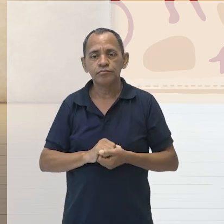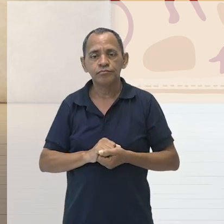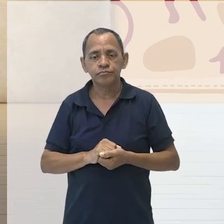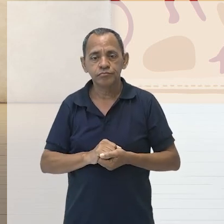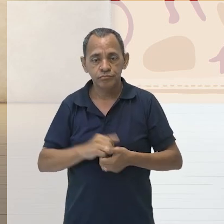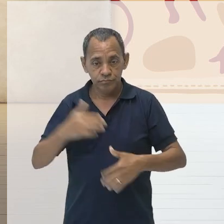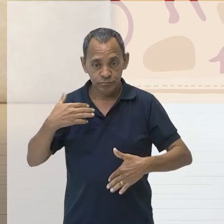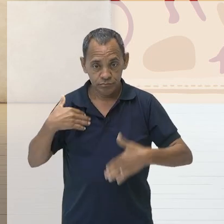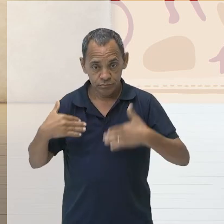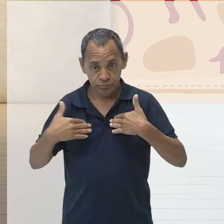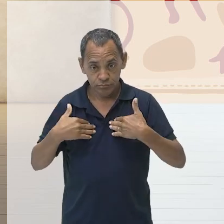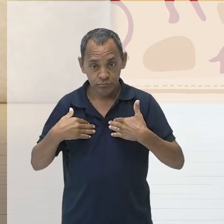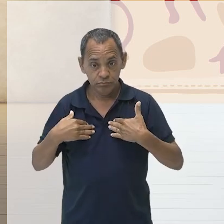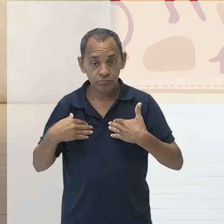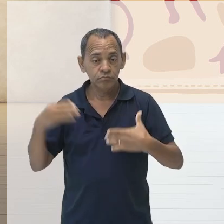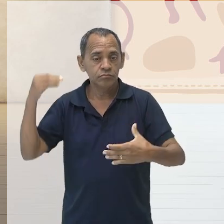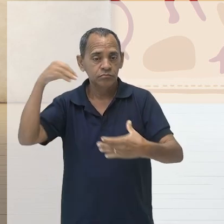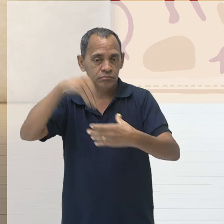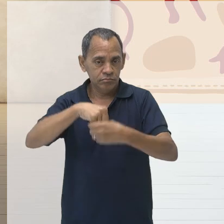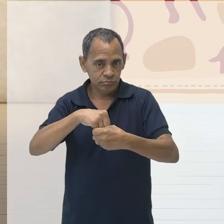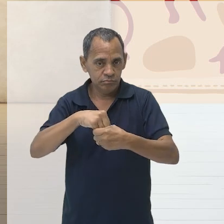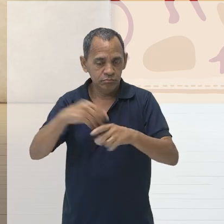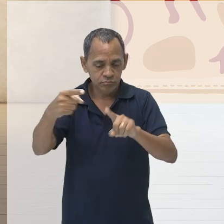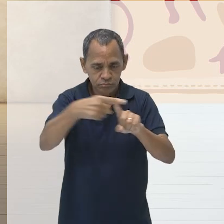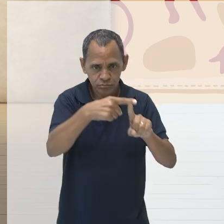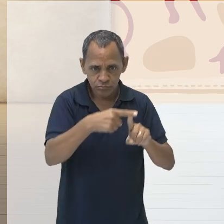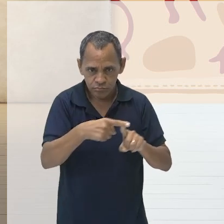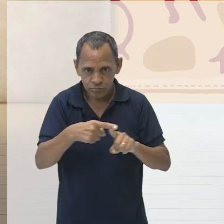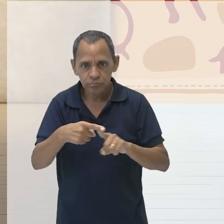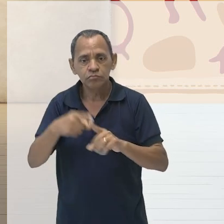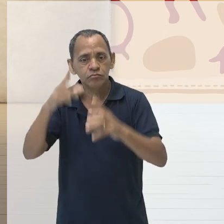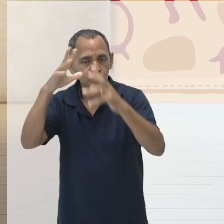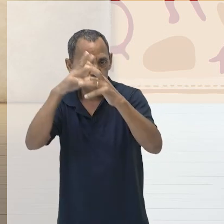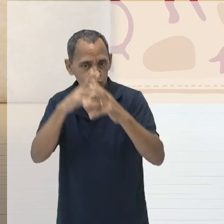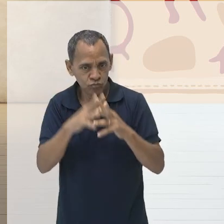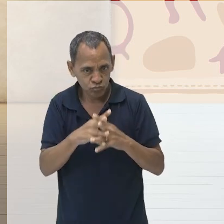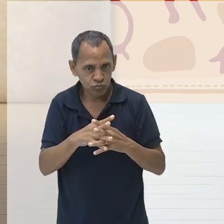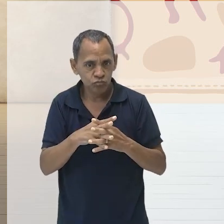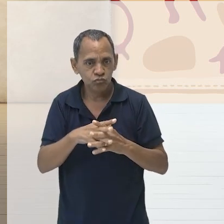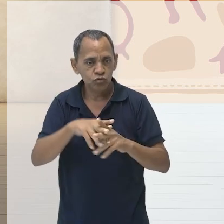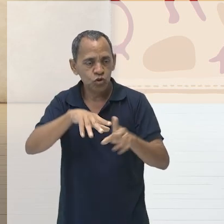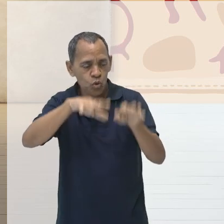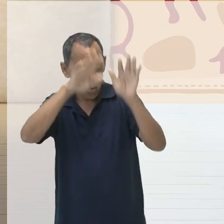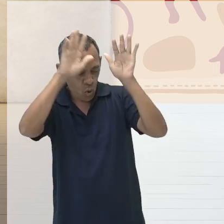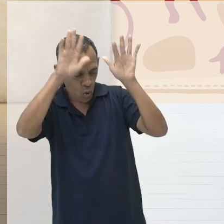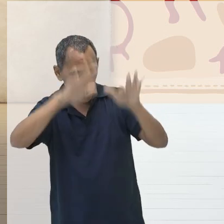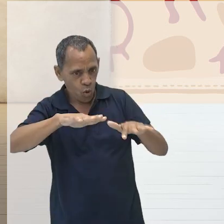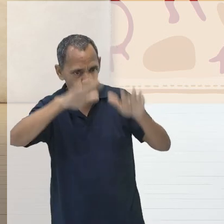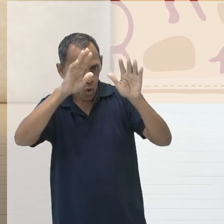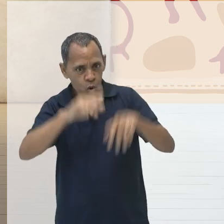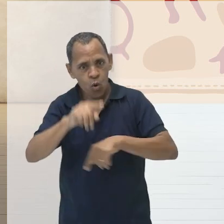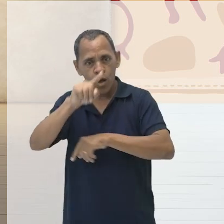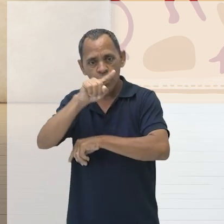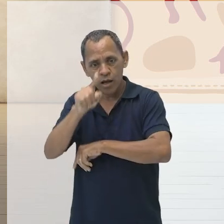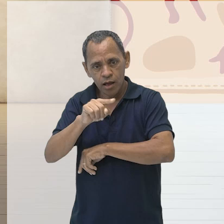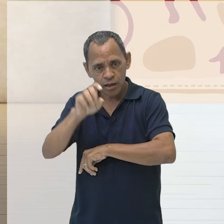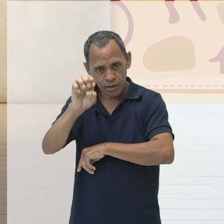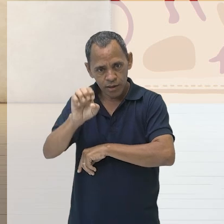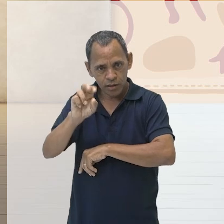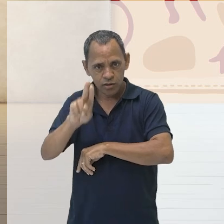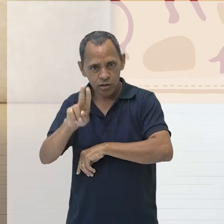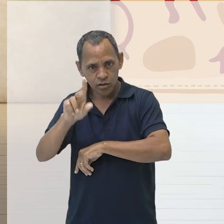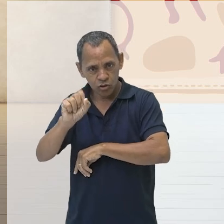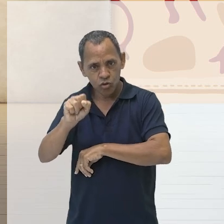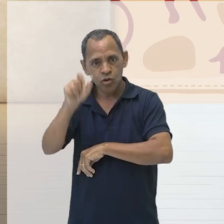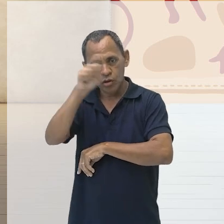integravam as modalidades disputadas em honra a Zeus na Olímpia. Entre as lutas praticadas nos